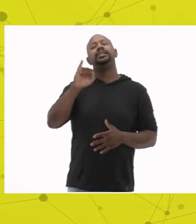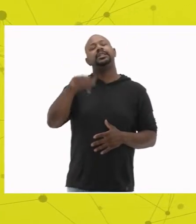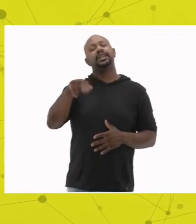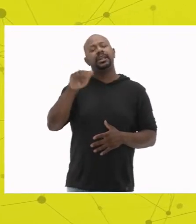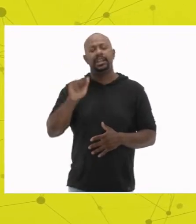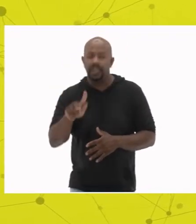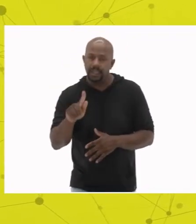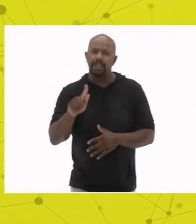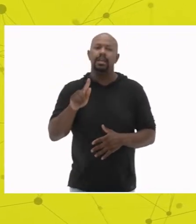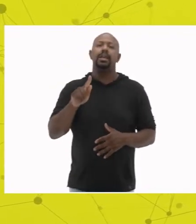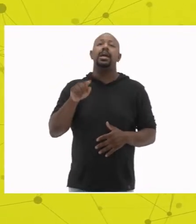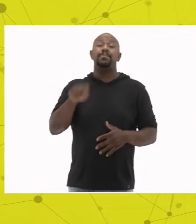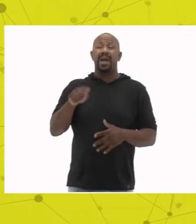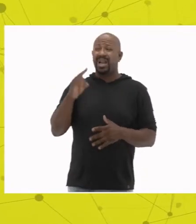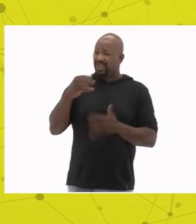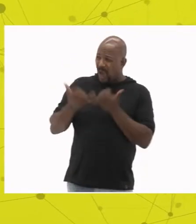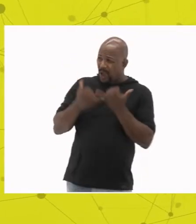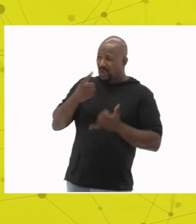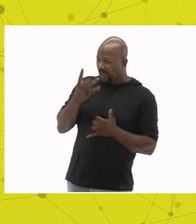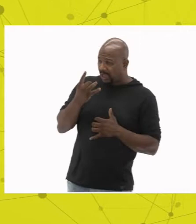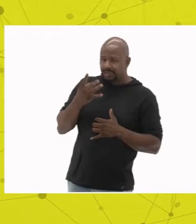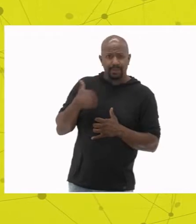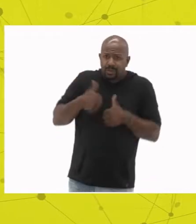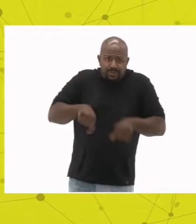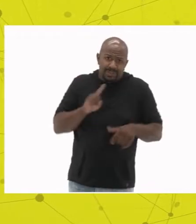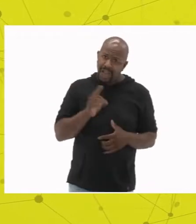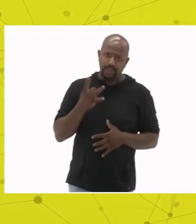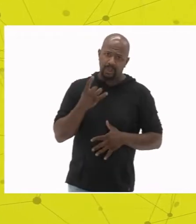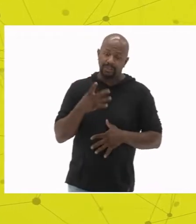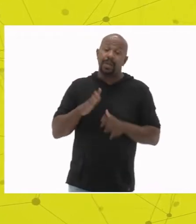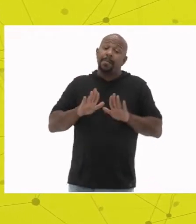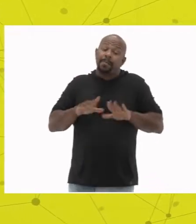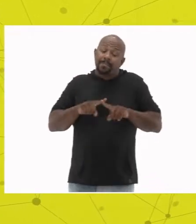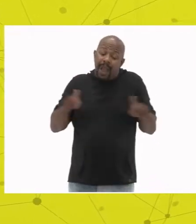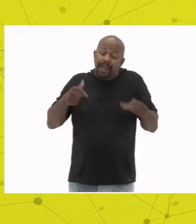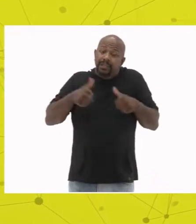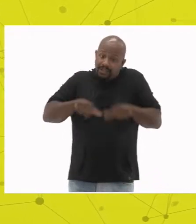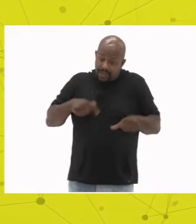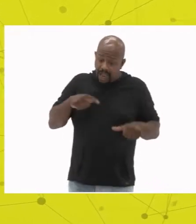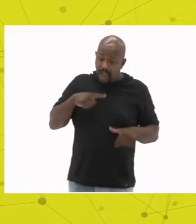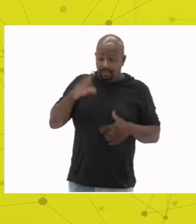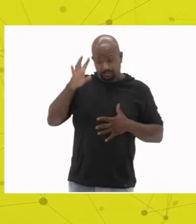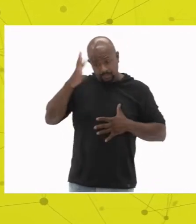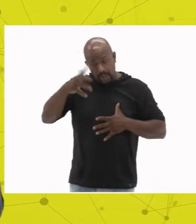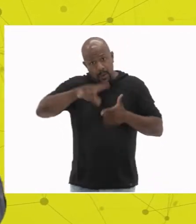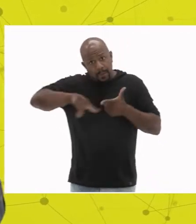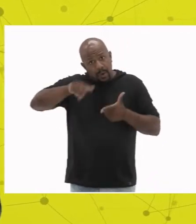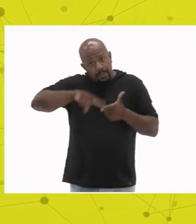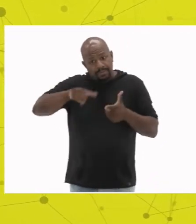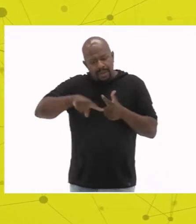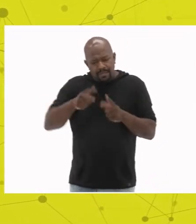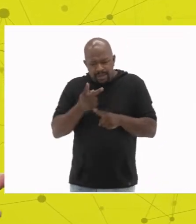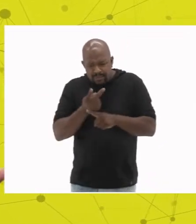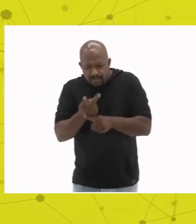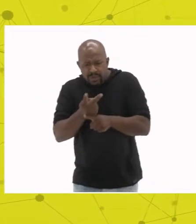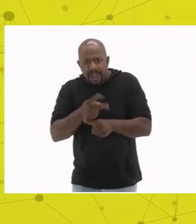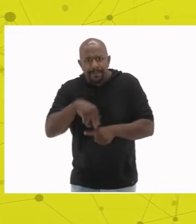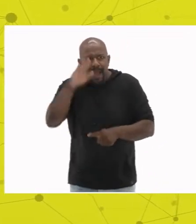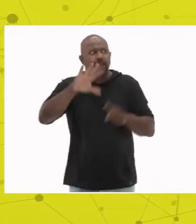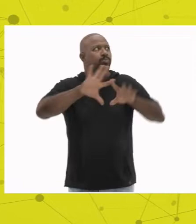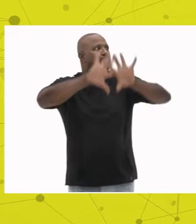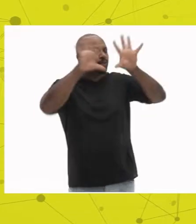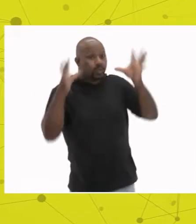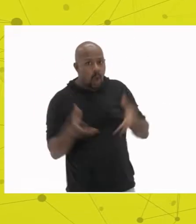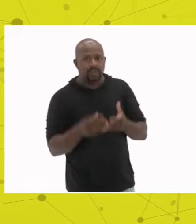Assim, mesmo quem joga sozinho não está realmente sozinho, mas solucionando um problema que busca mais plural do